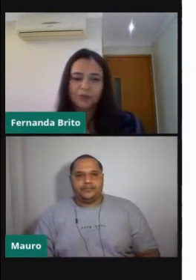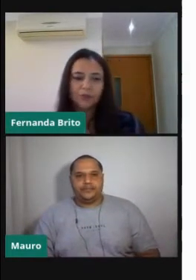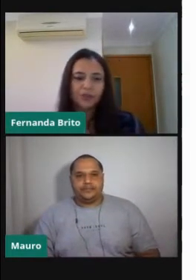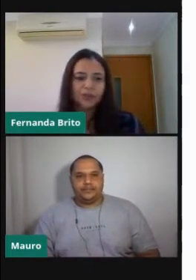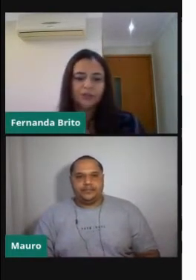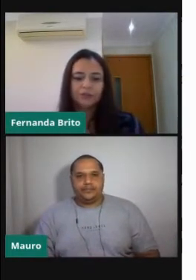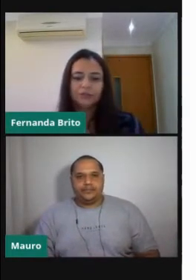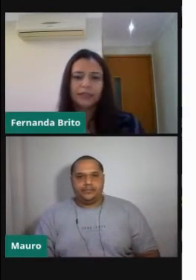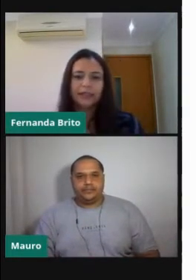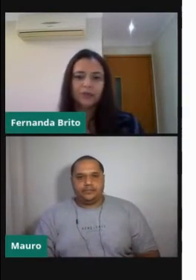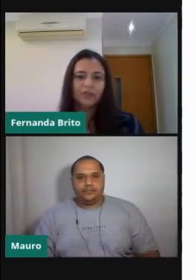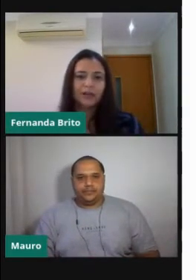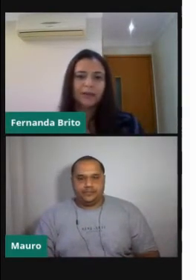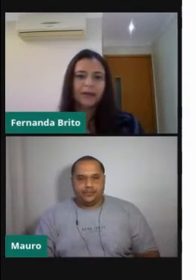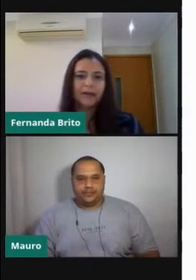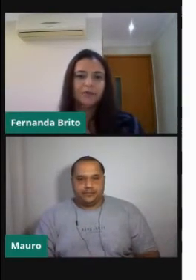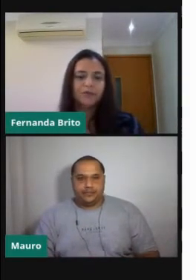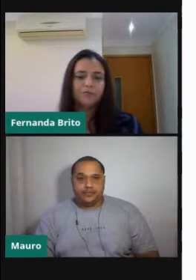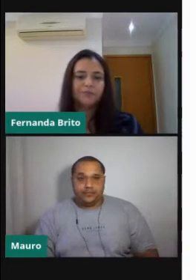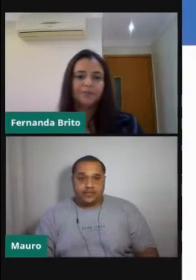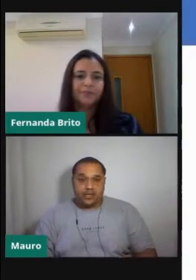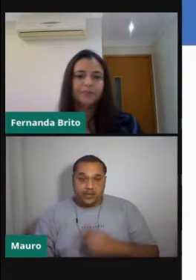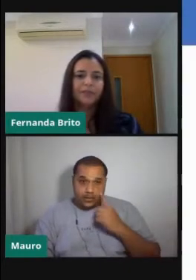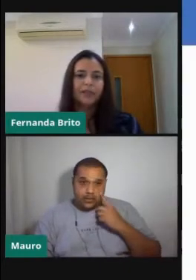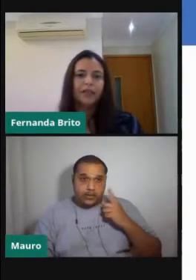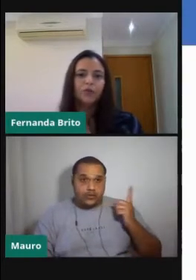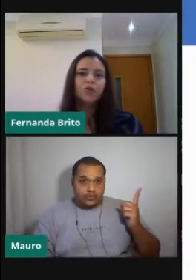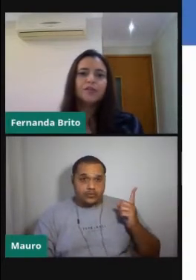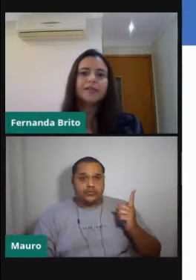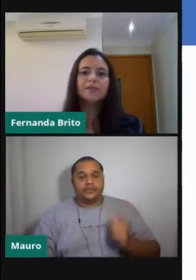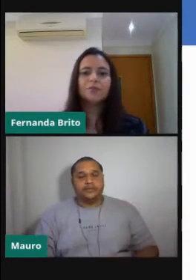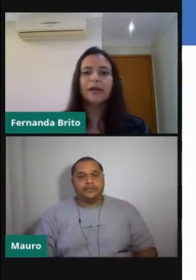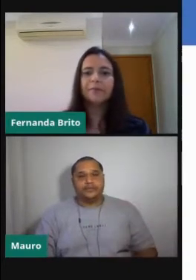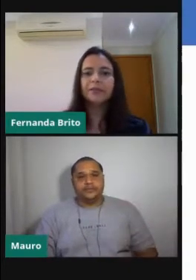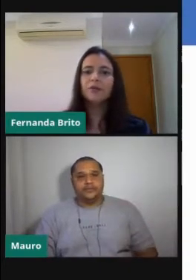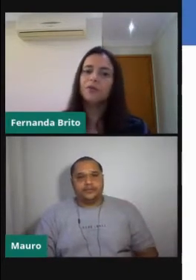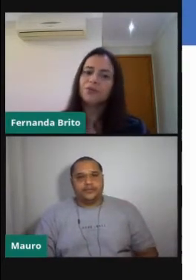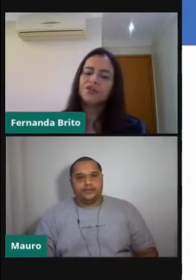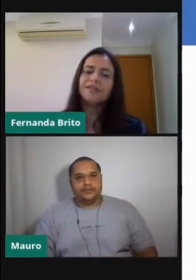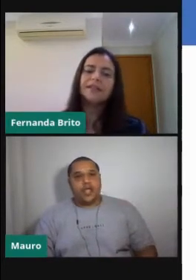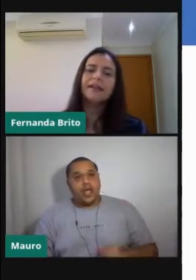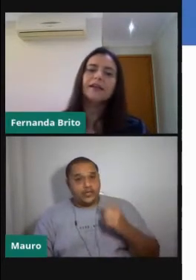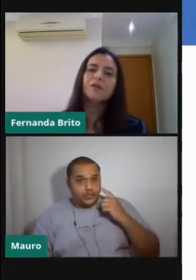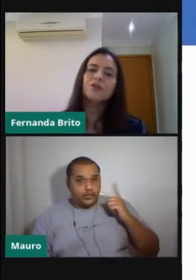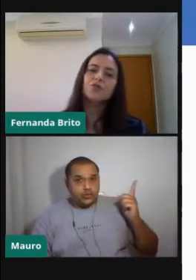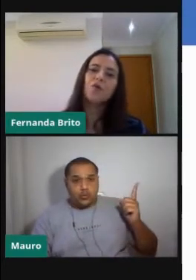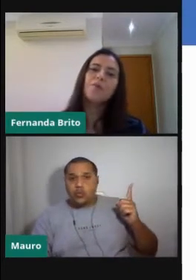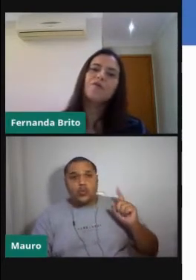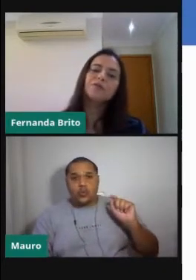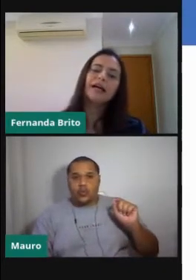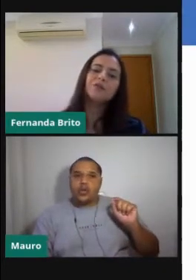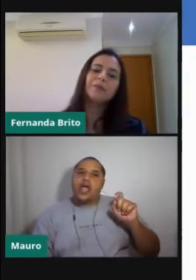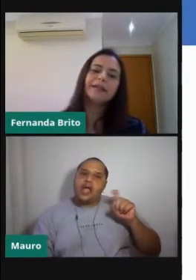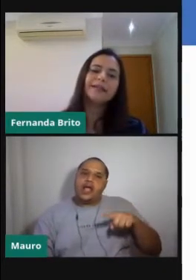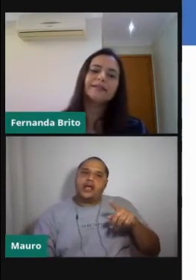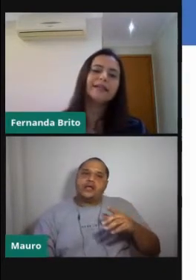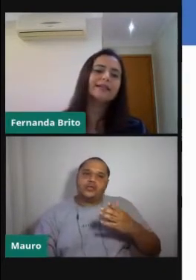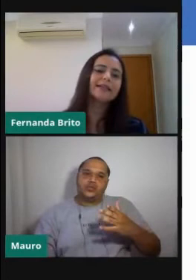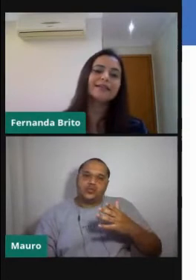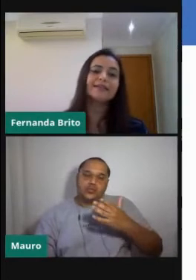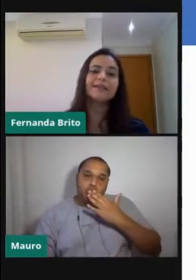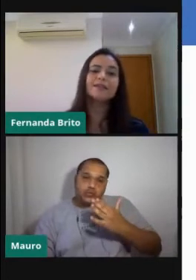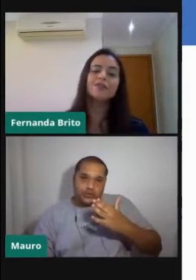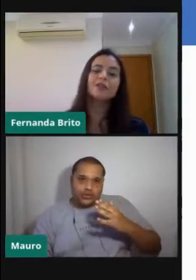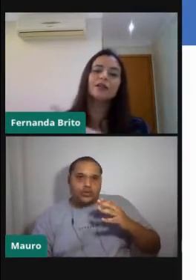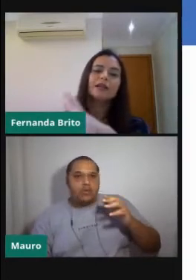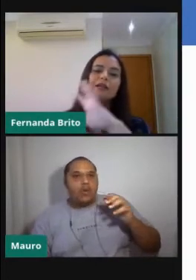Então, né, só mostrando aqui os trabalhos. O tocilizumab, então, como eu disse, né, é um anticorpo voltado para a IL-6.